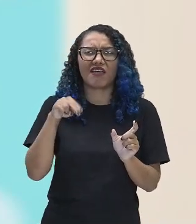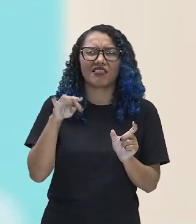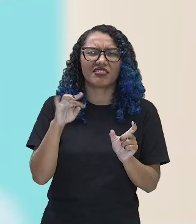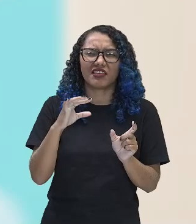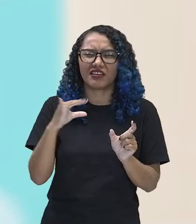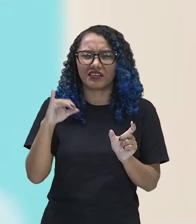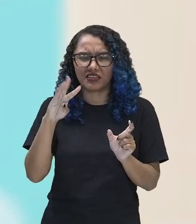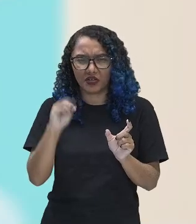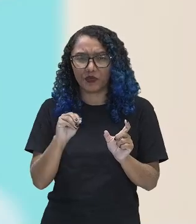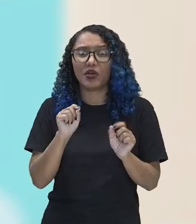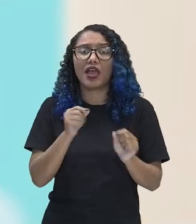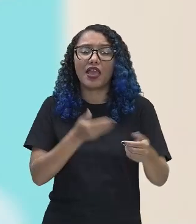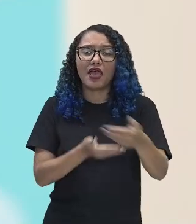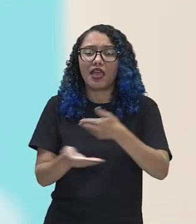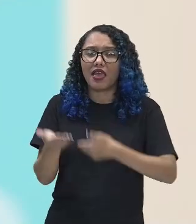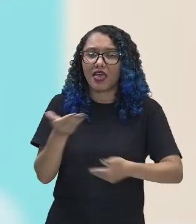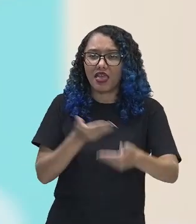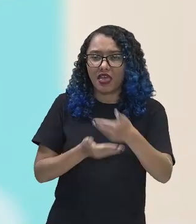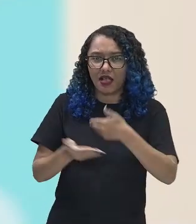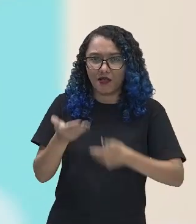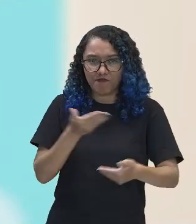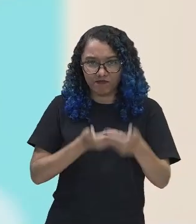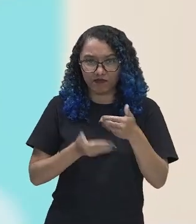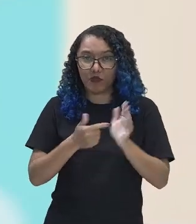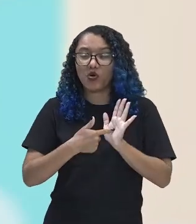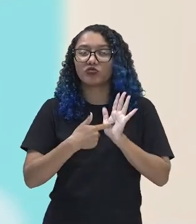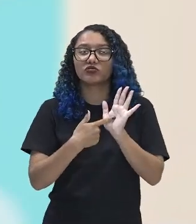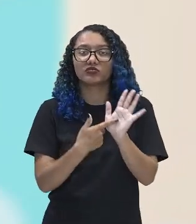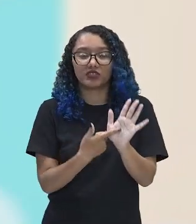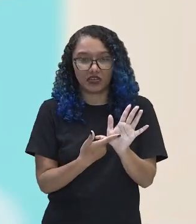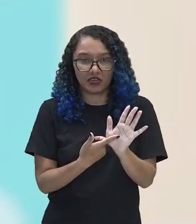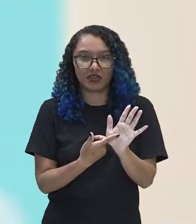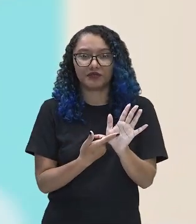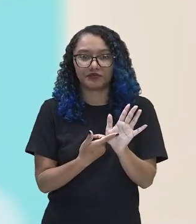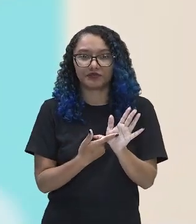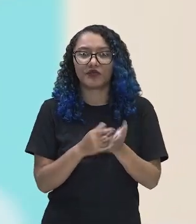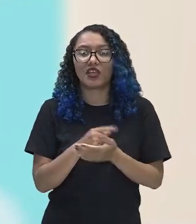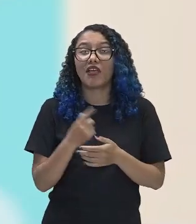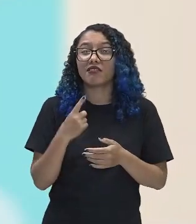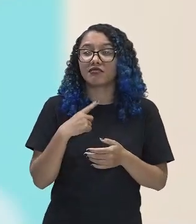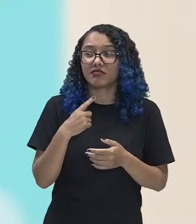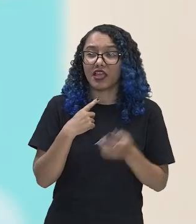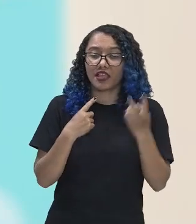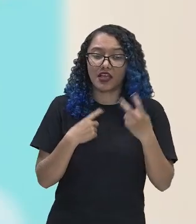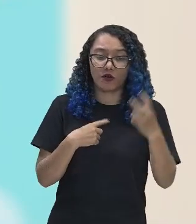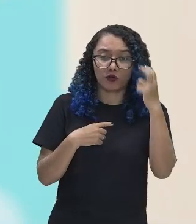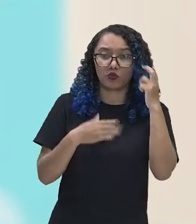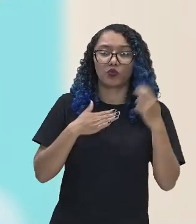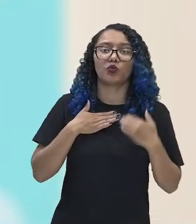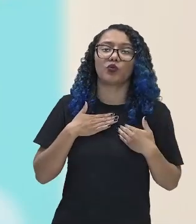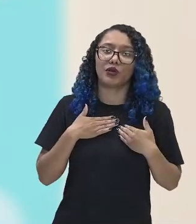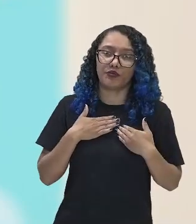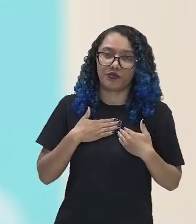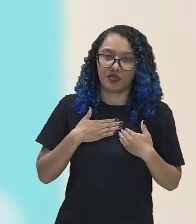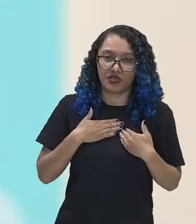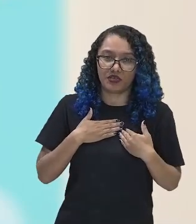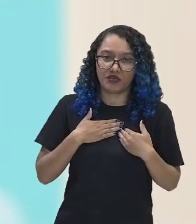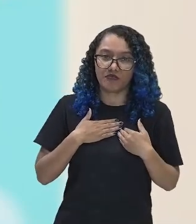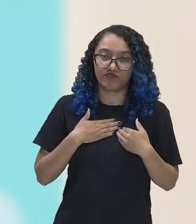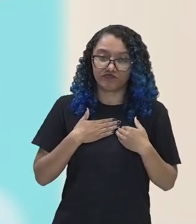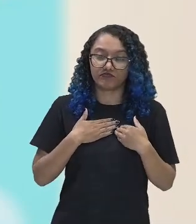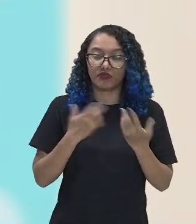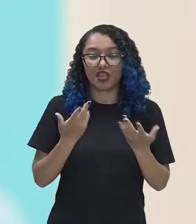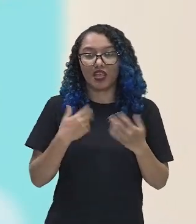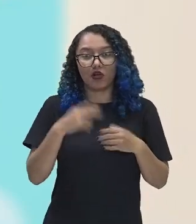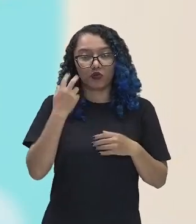começam a fazer as publicações, é para dizer, olha, entre a minha cultura, né, que nós costumamos dizer eurocêntrica, que